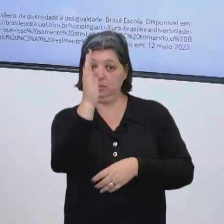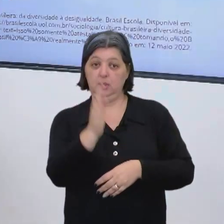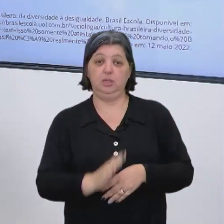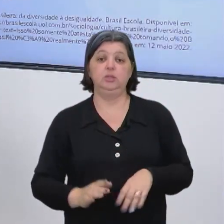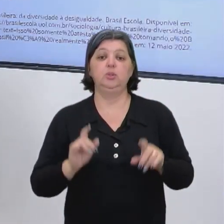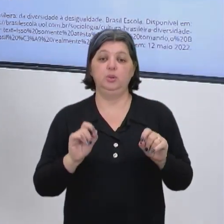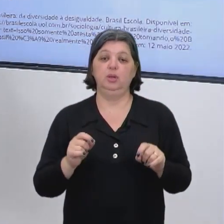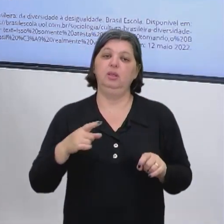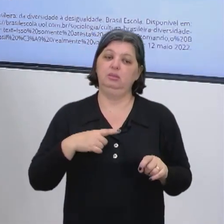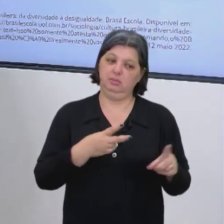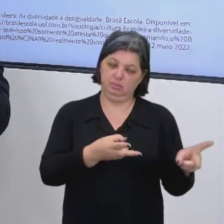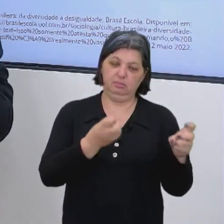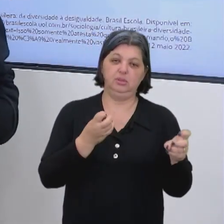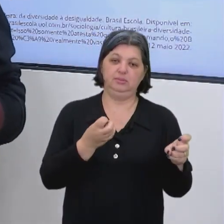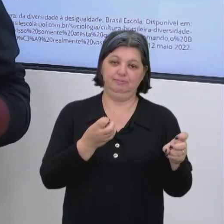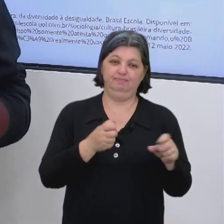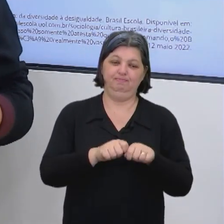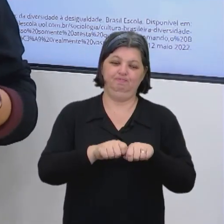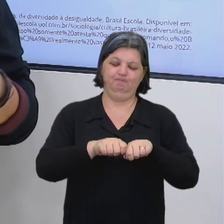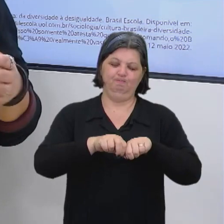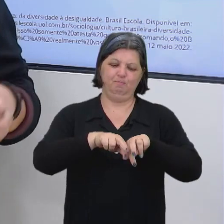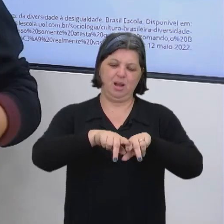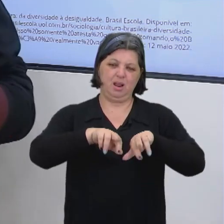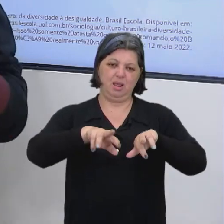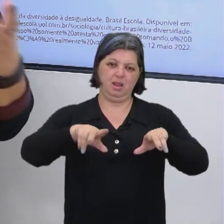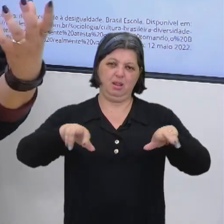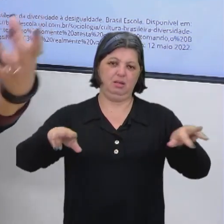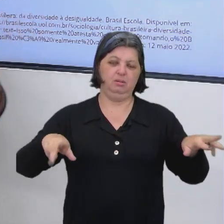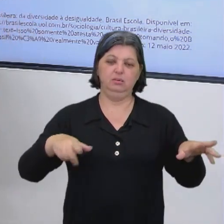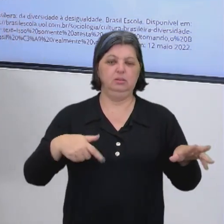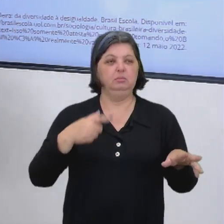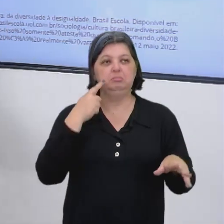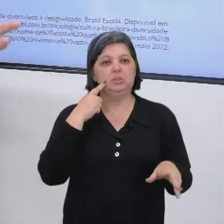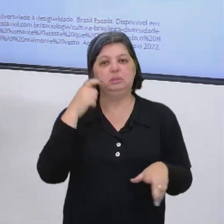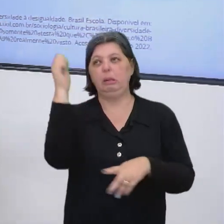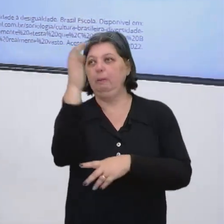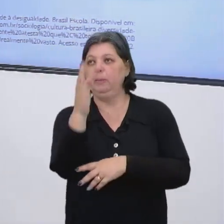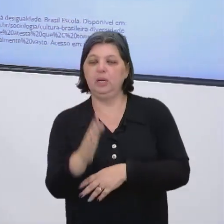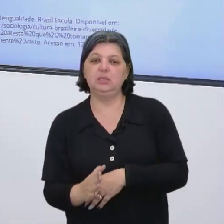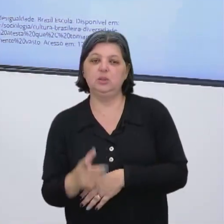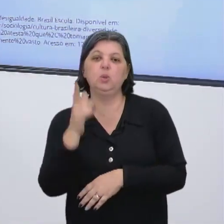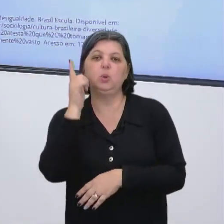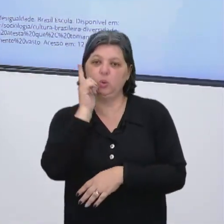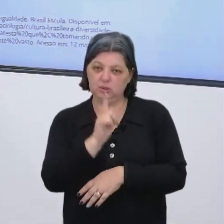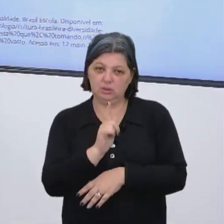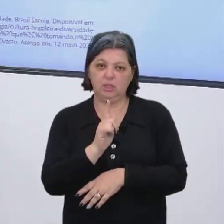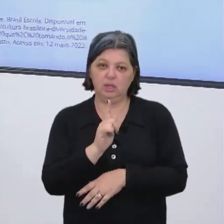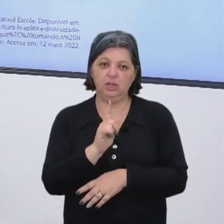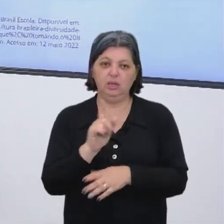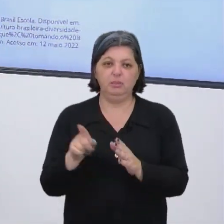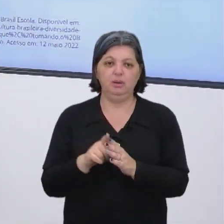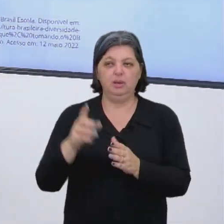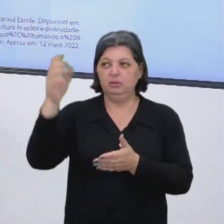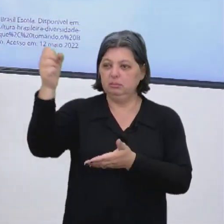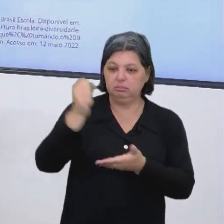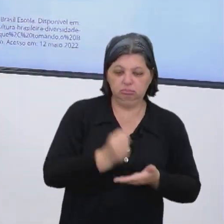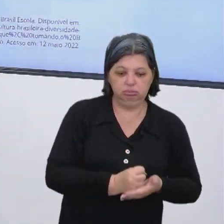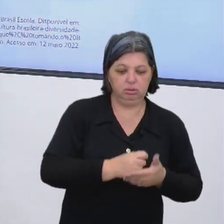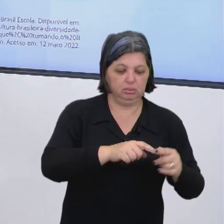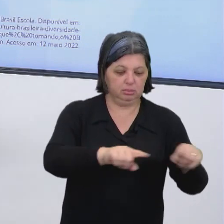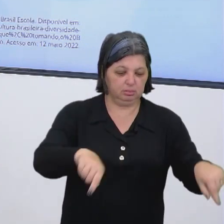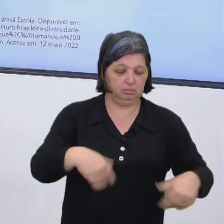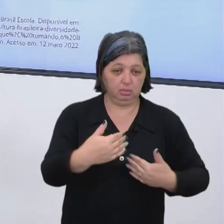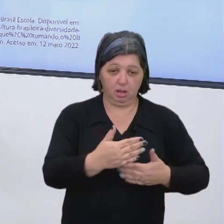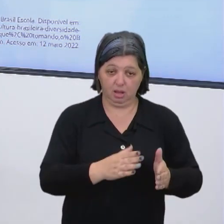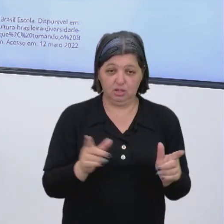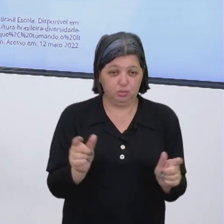perceber que é algo muito vasto, né? Não tem como a gente pegar o Brasil e achar que a gente consegue colocar ele numa caixinha pequena, porque dentro